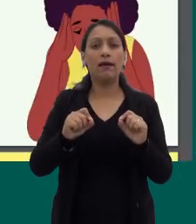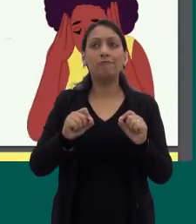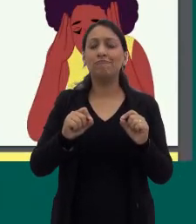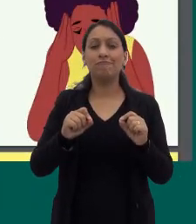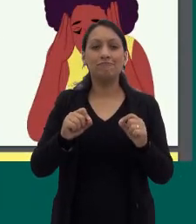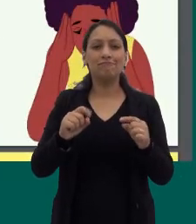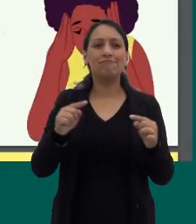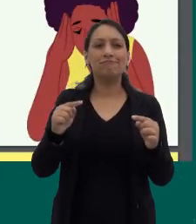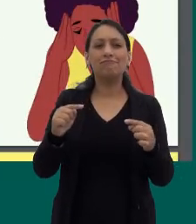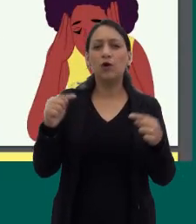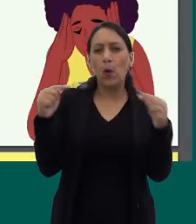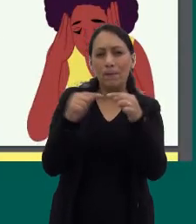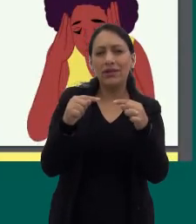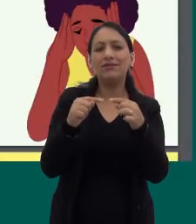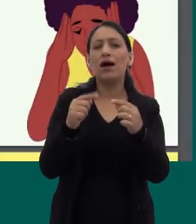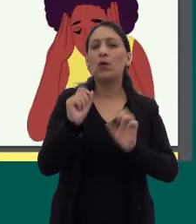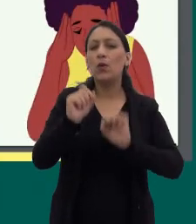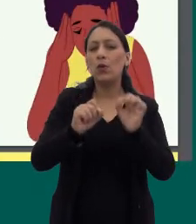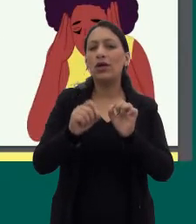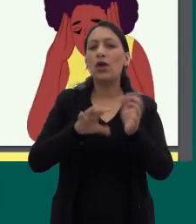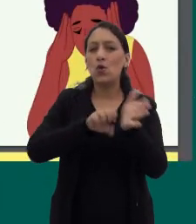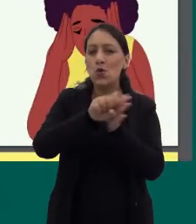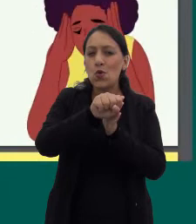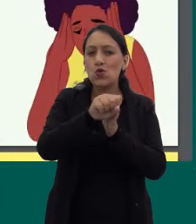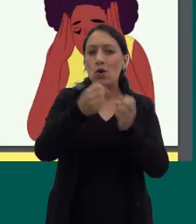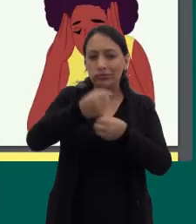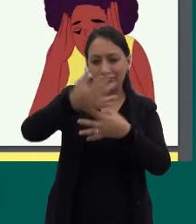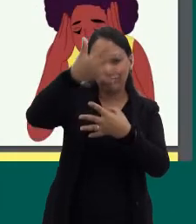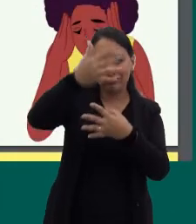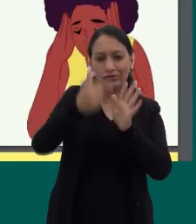coincidindo com alguns pontos do Google, né?